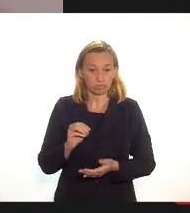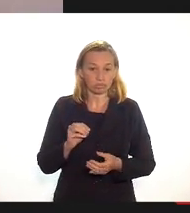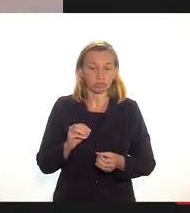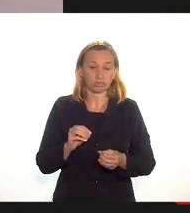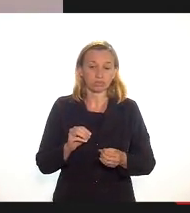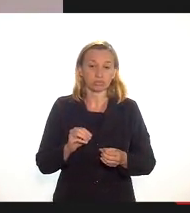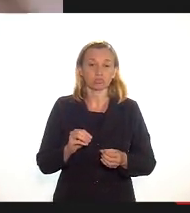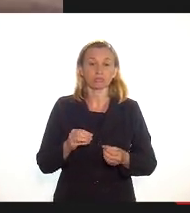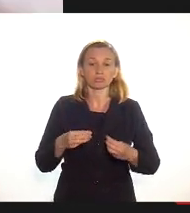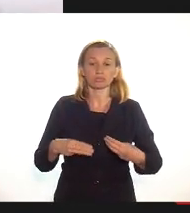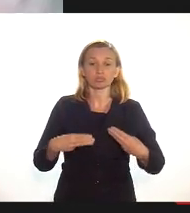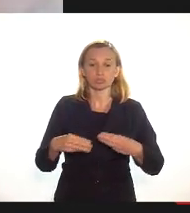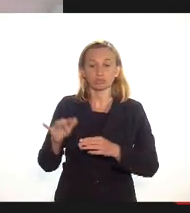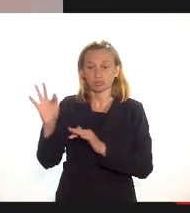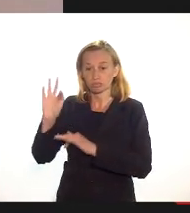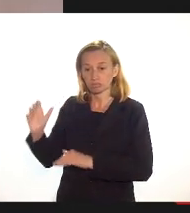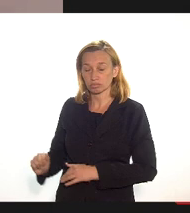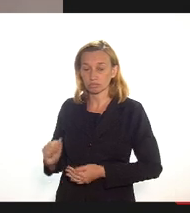Fazenda.